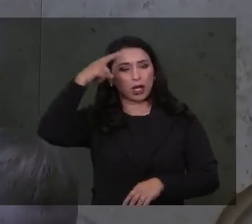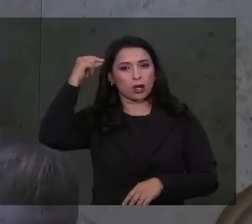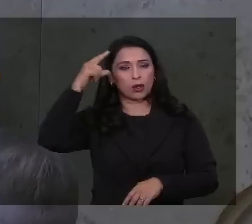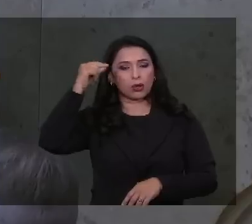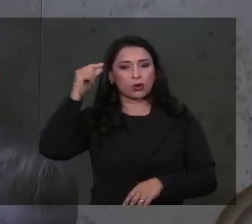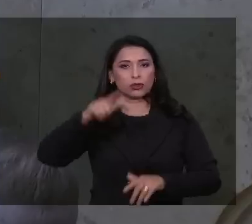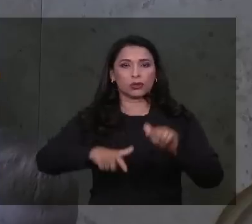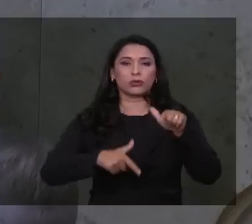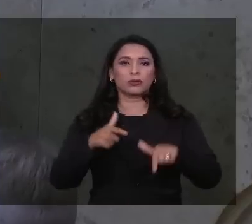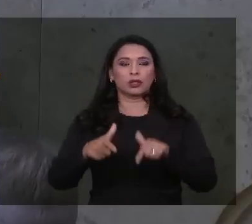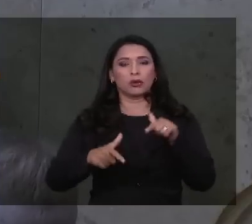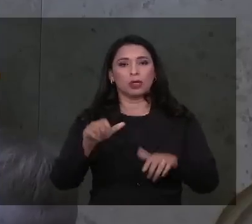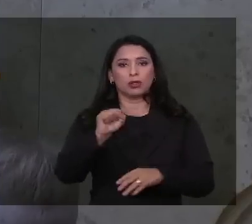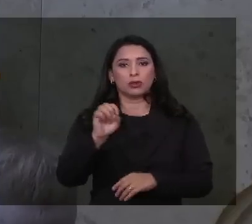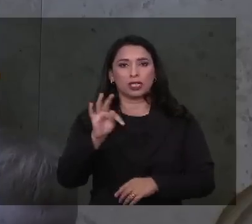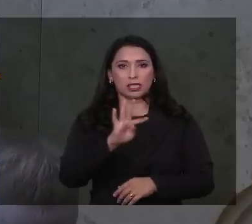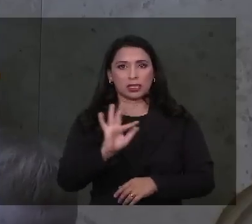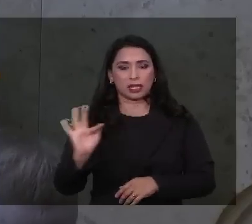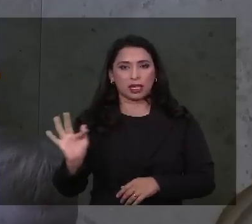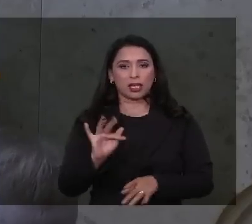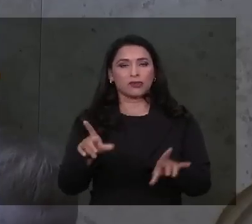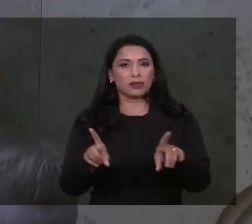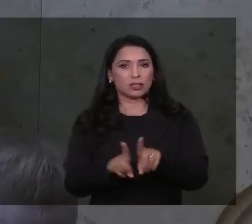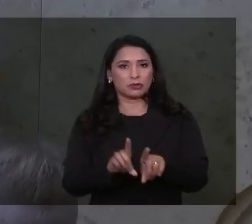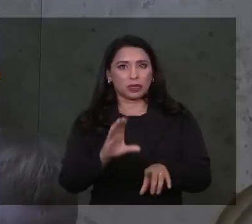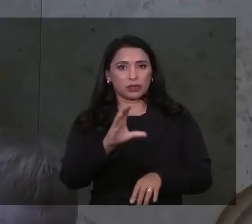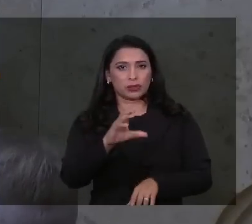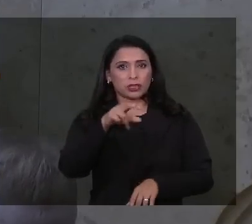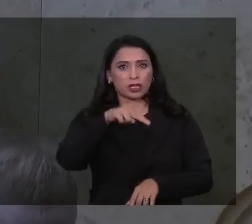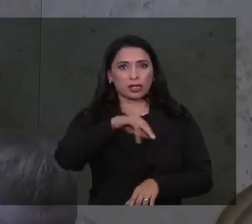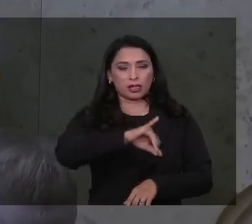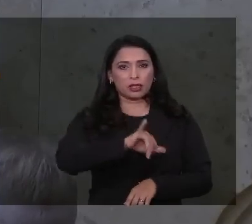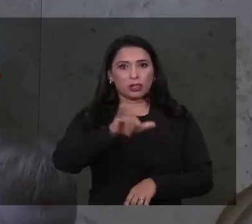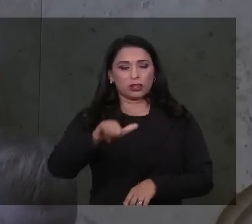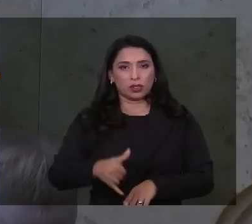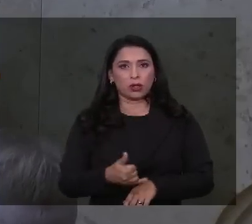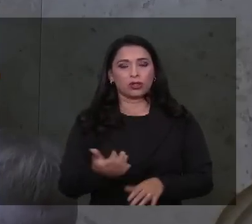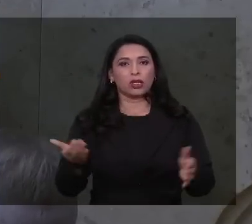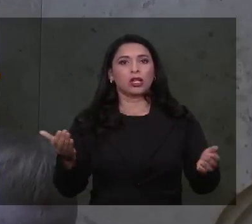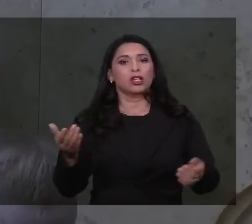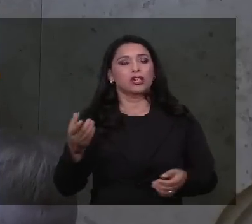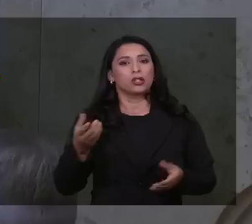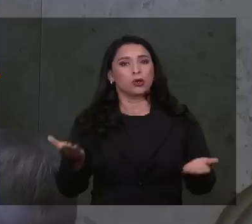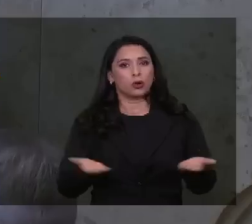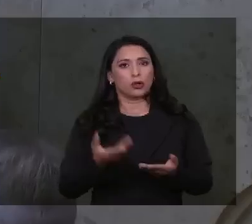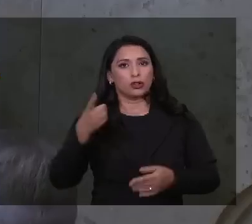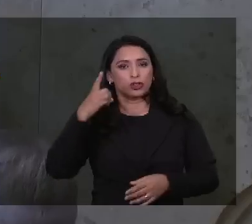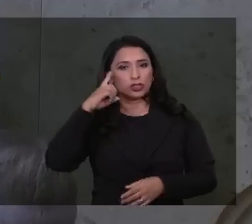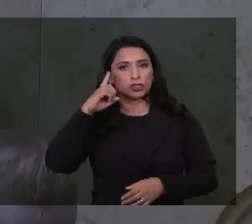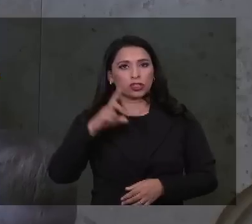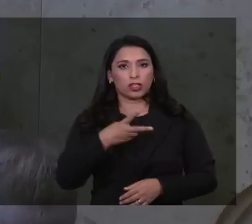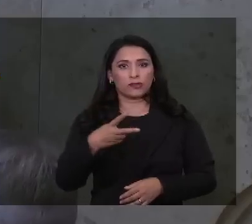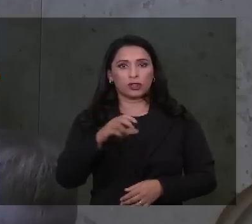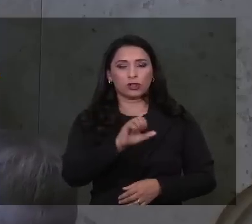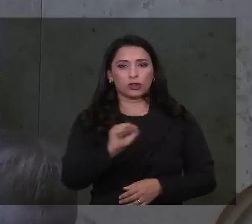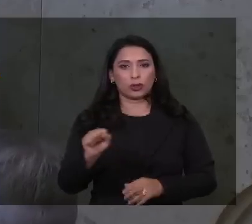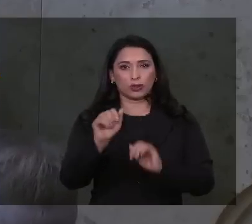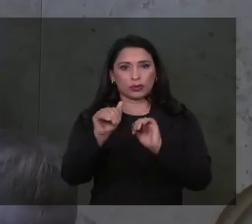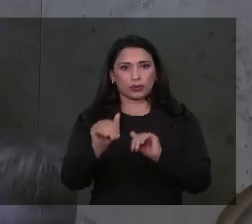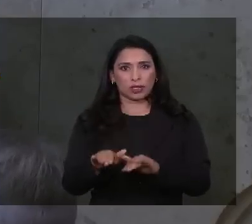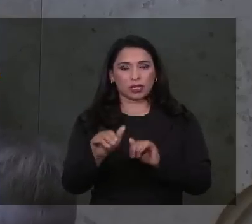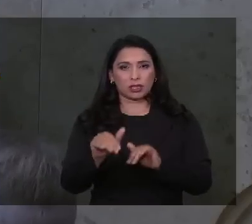Federal e do Conselho Nacional de Justiça. Aos 28 dias do mês de setembro do ano de